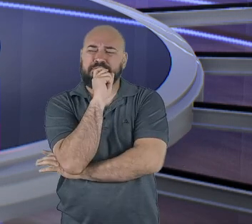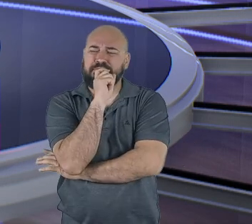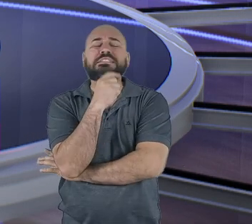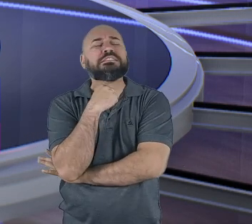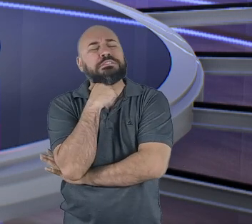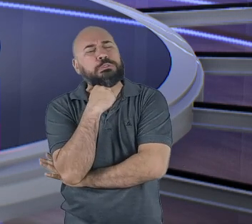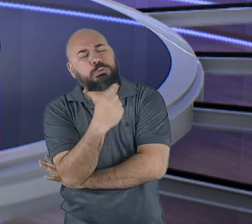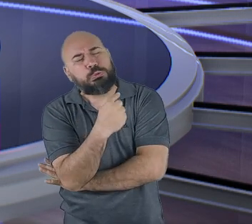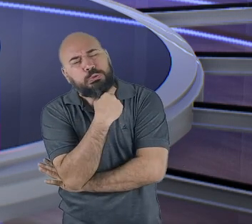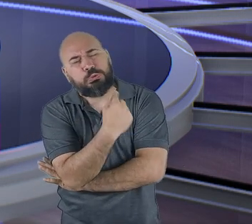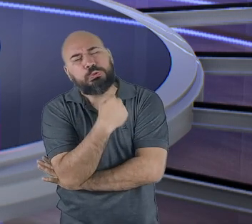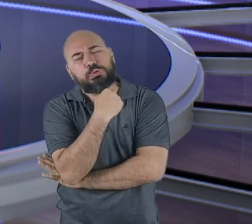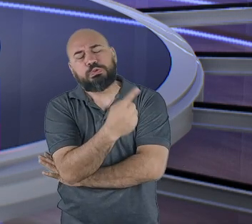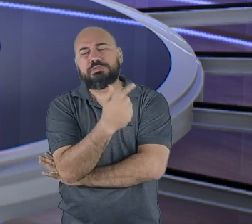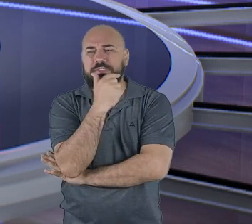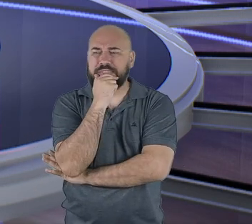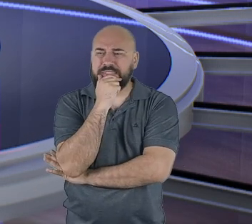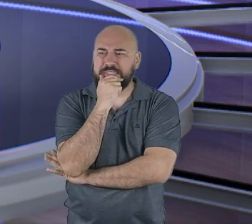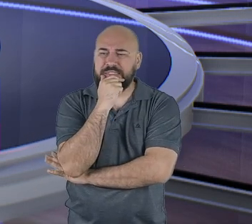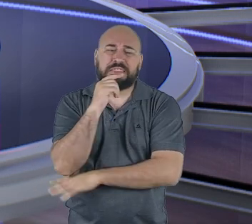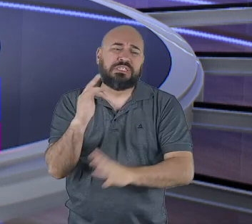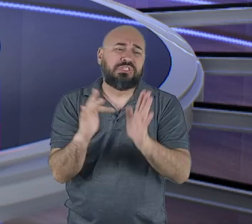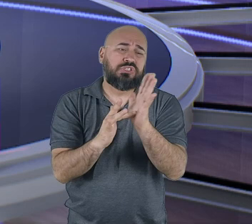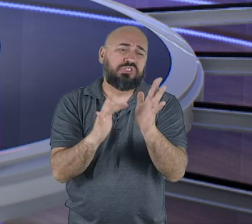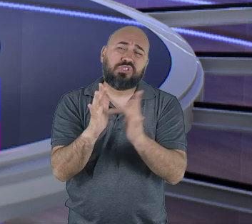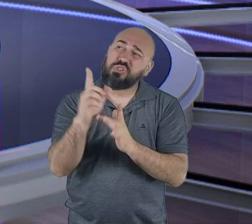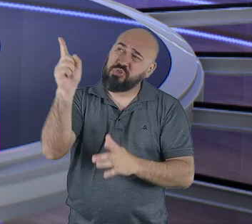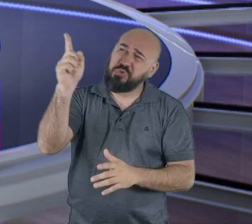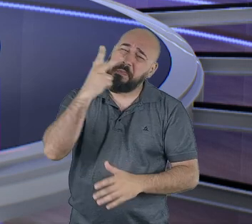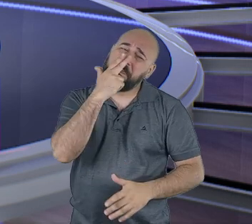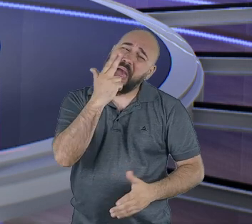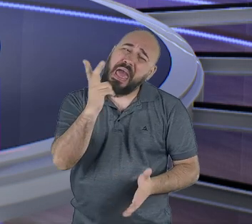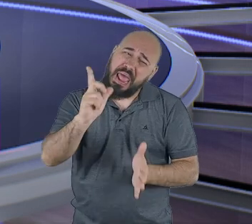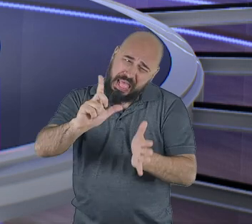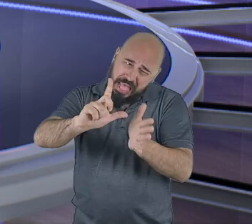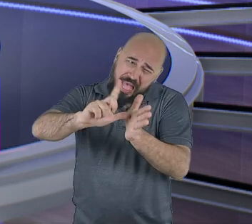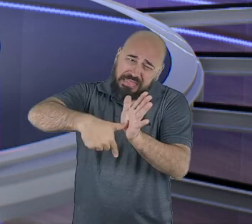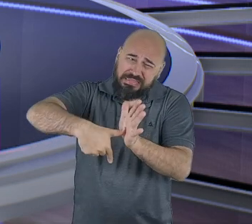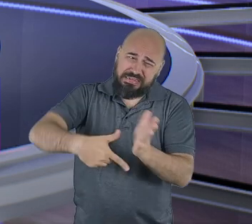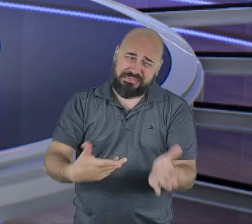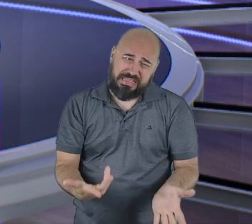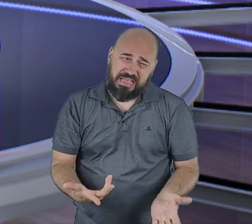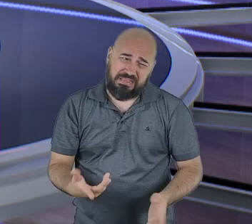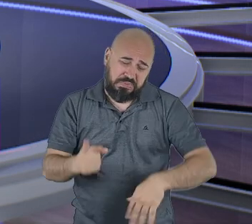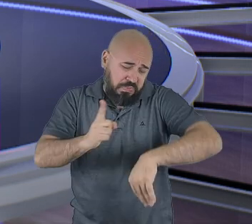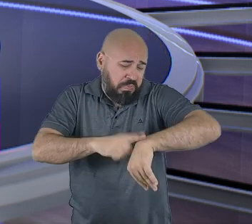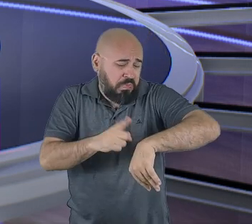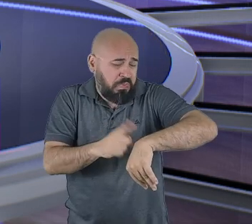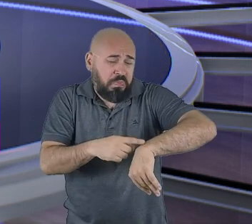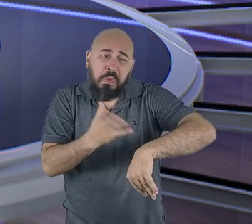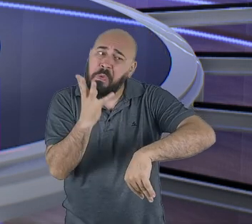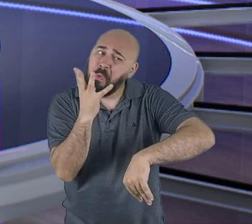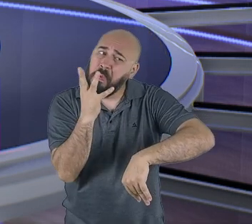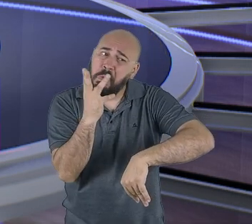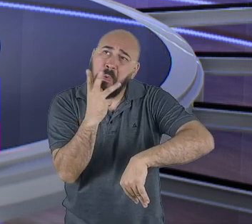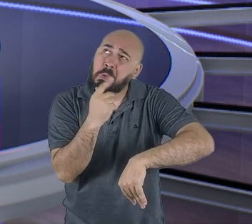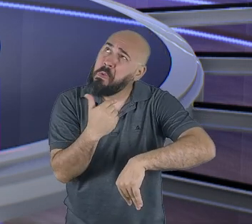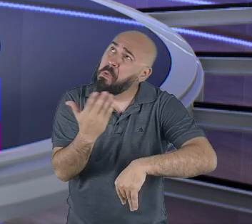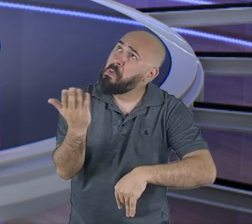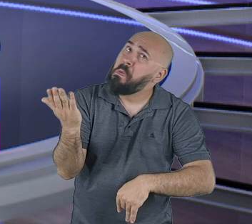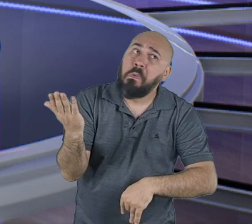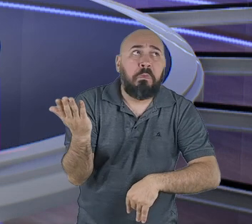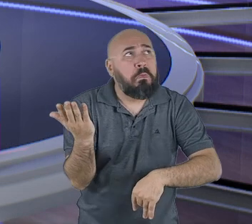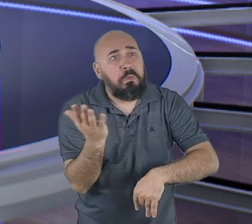mas por acaso, Jesus não estaria atrasado? Ele não está